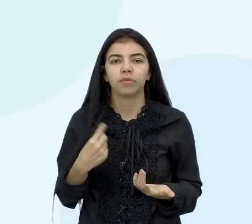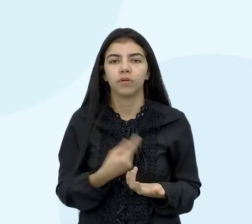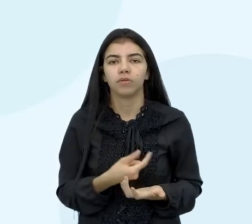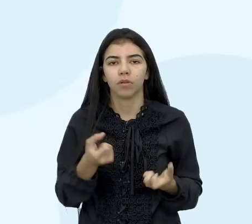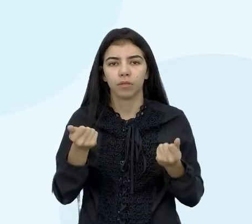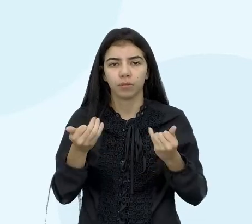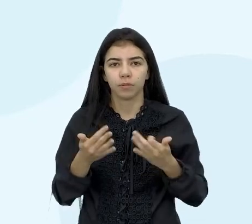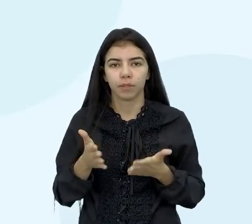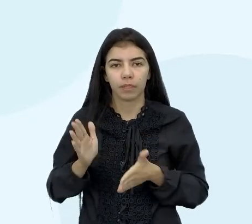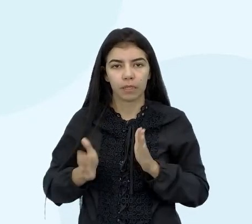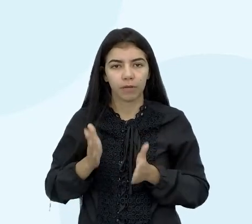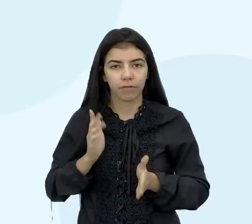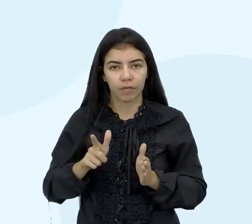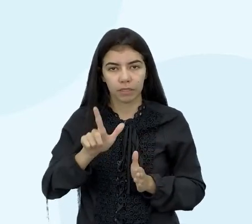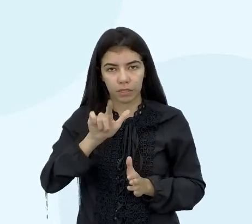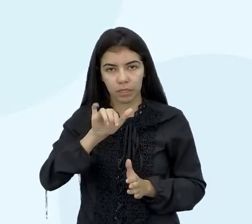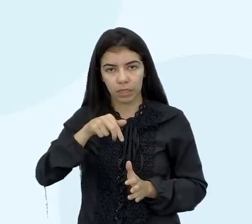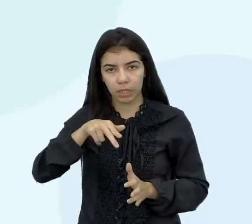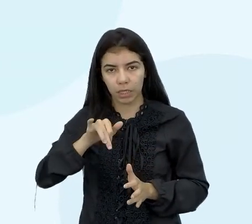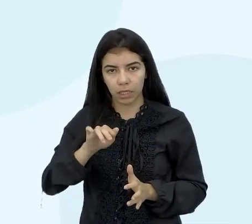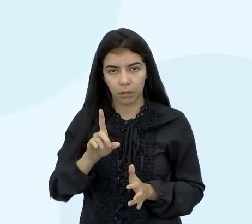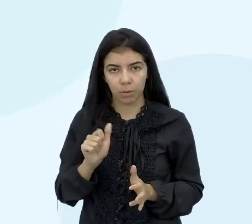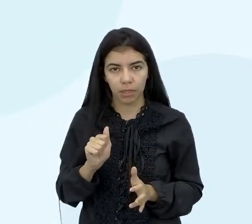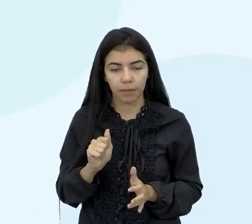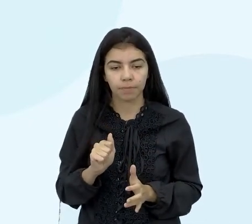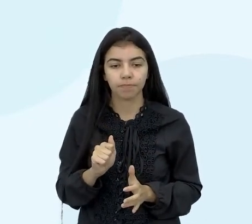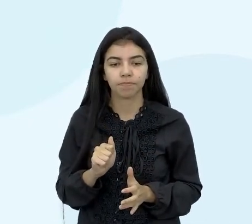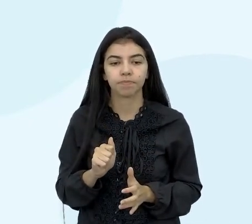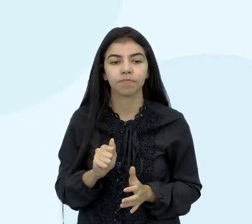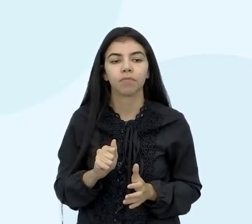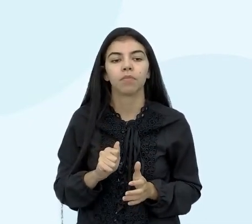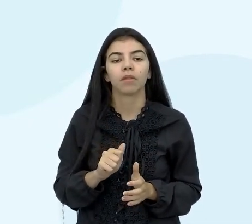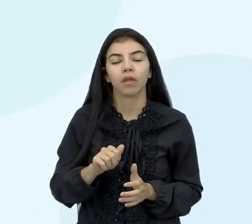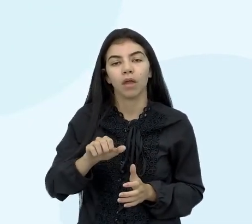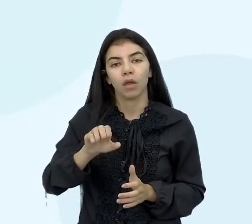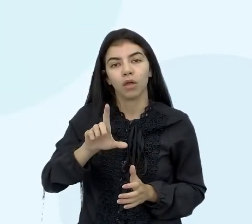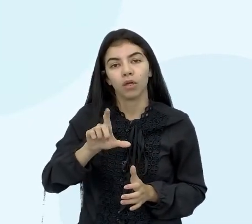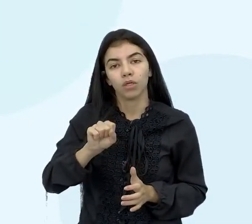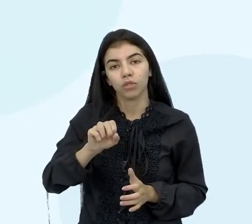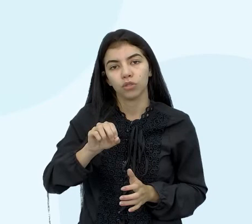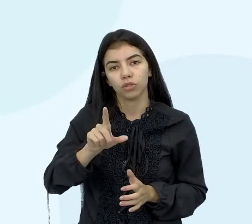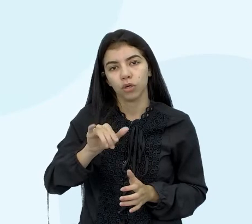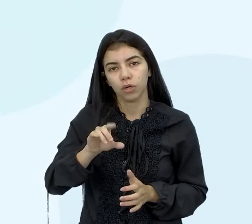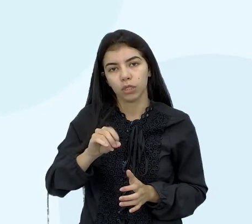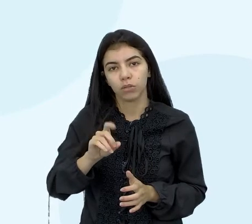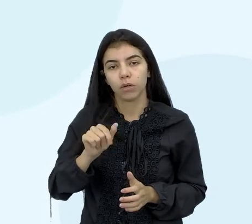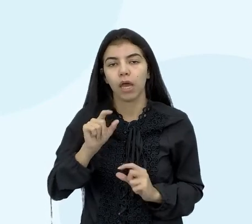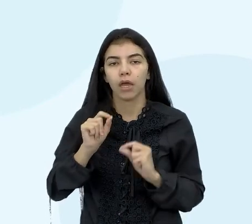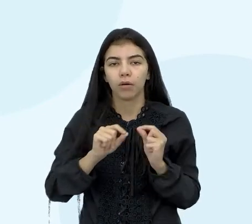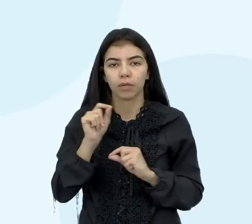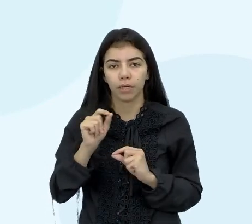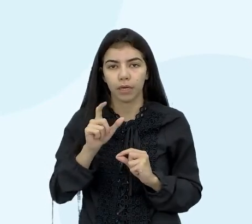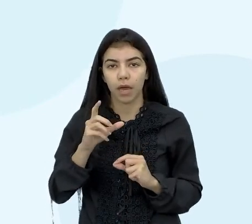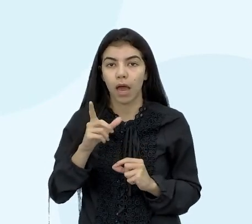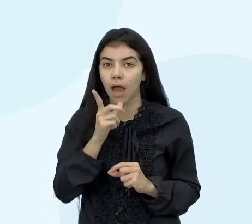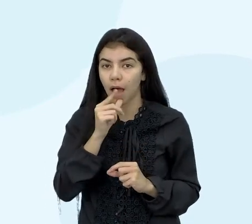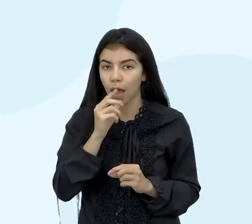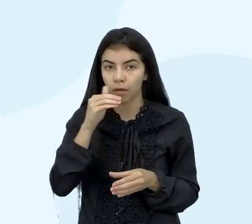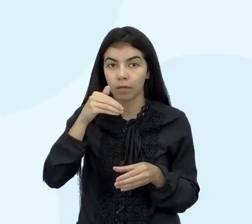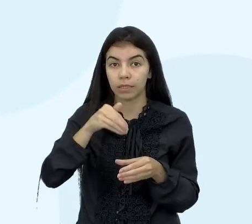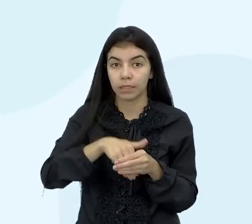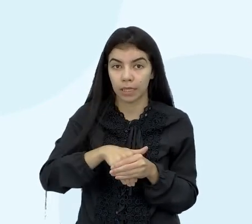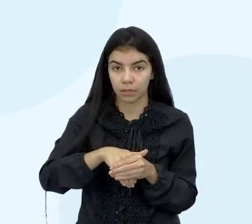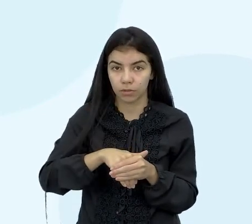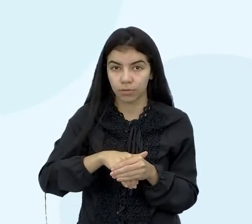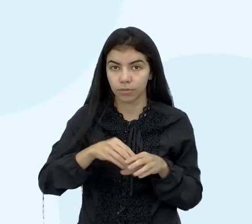da fase líquida desse sólido, a gente está falando da quantidade de água presente no